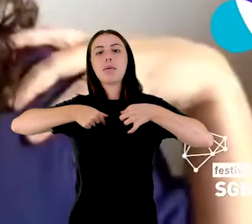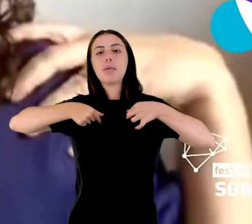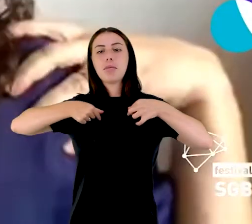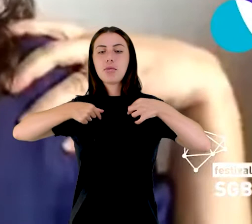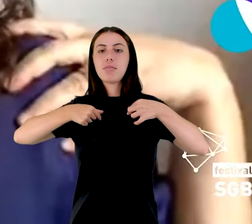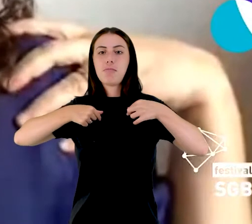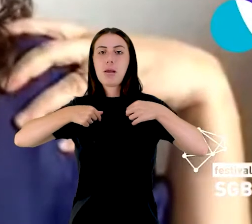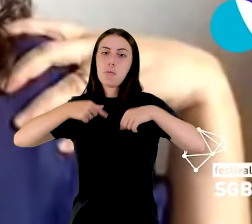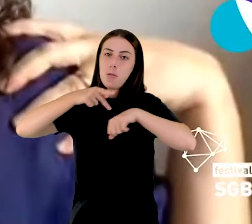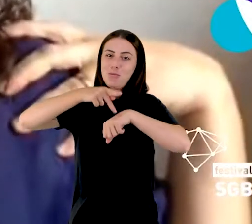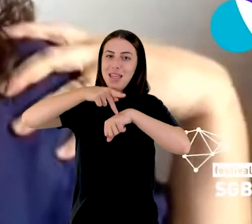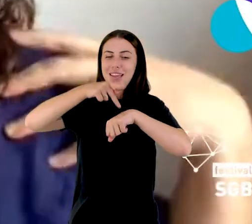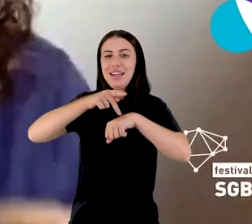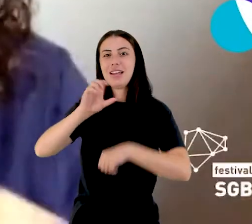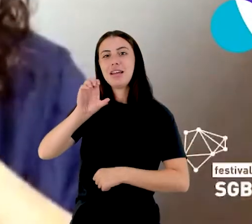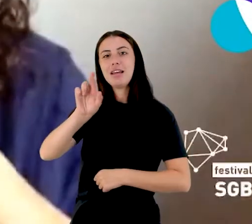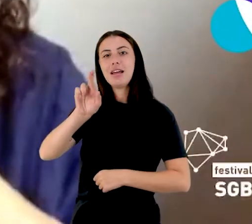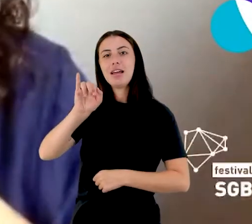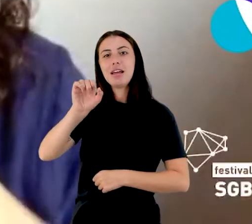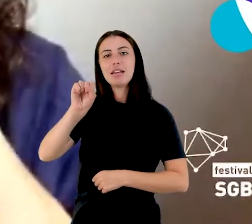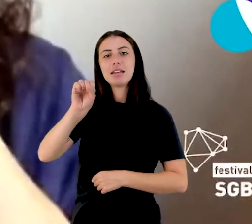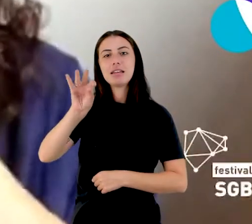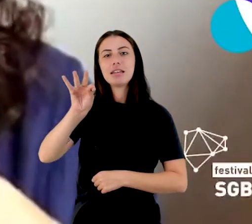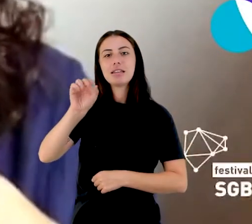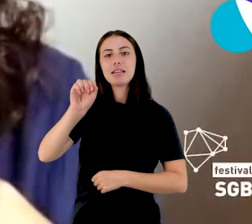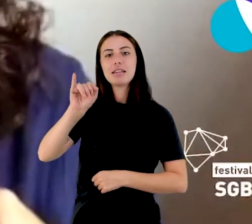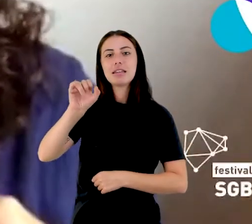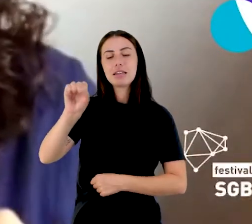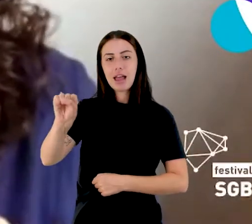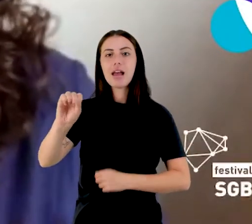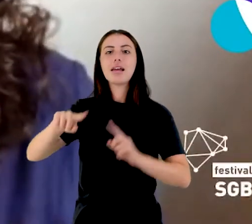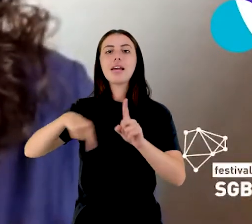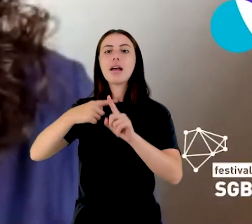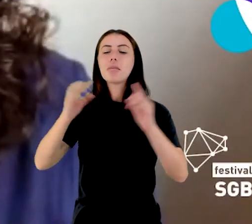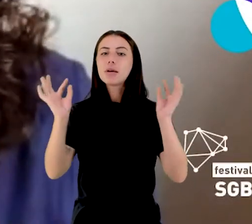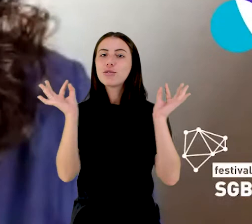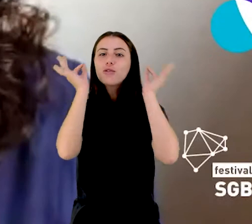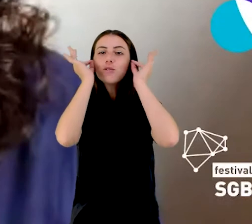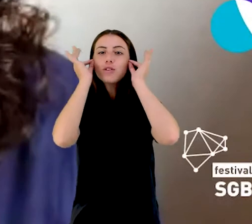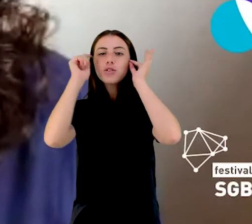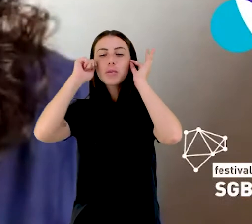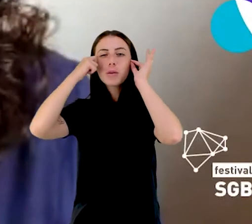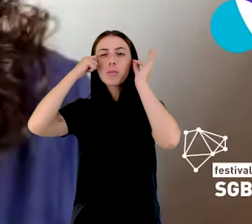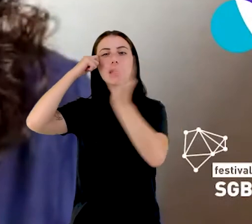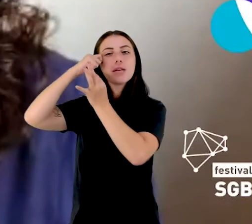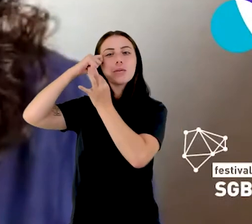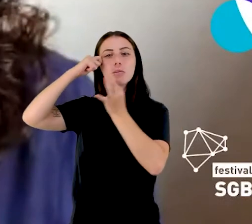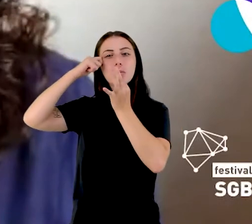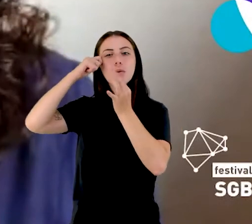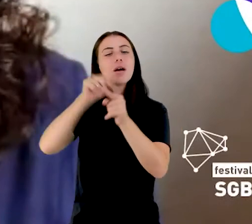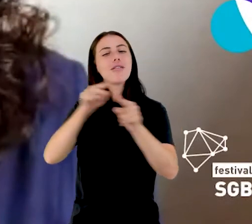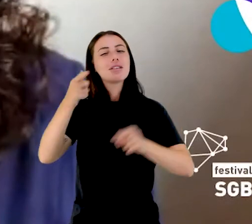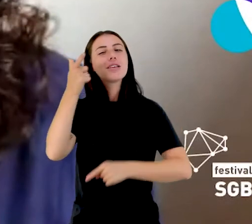Estou com um vestido azul marinho, um colar com umas pedrinhas, com uns cristalzinhos, e estou